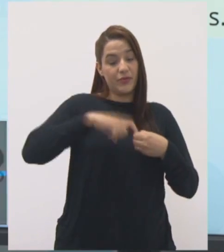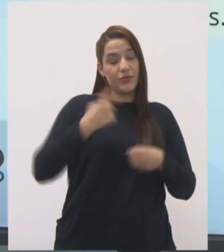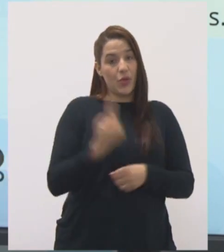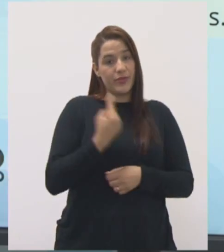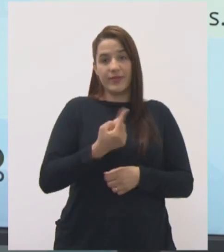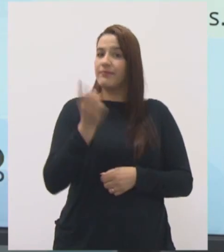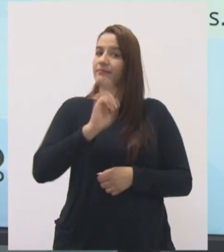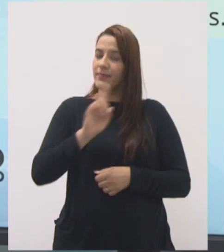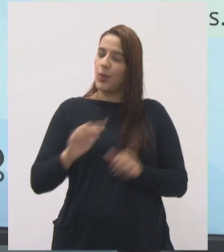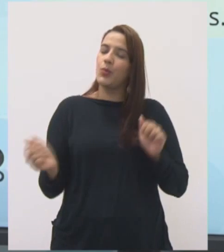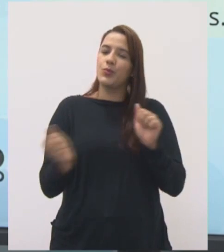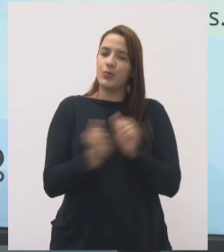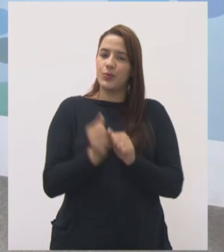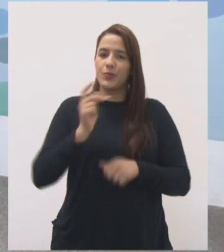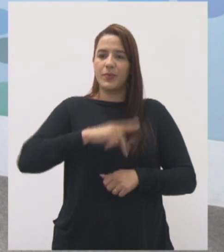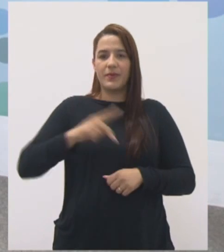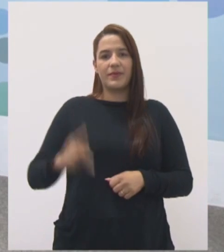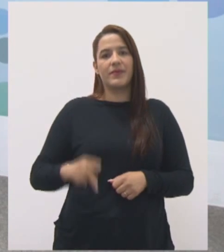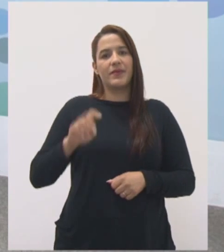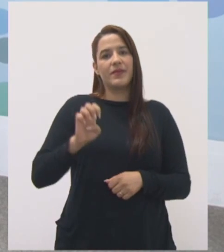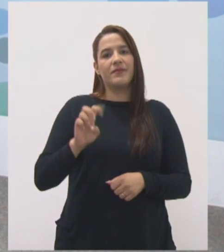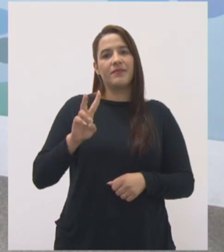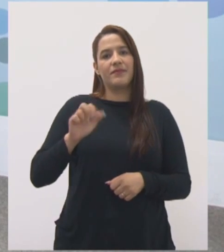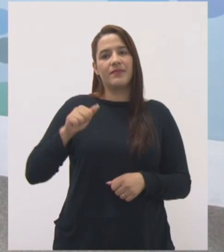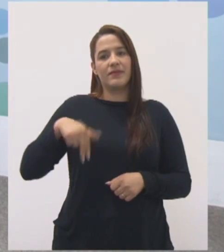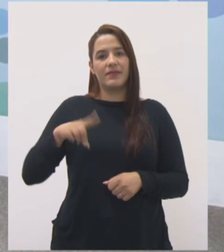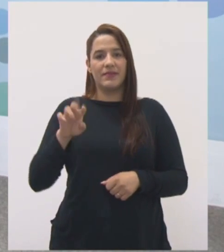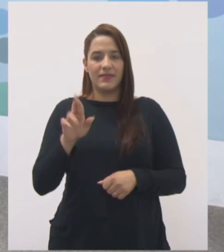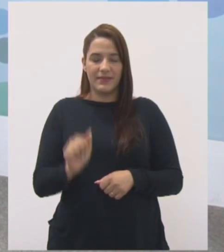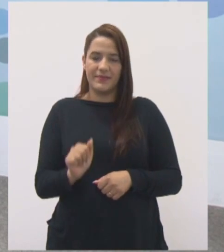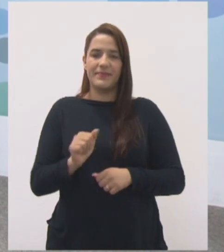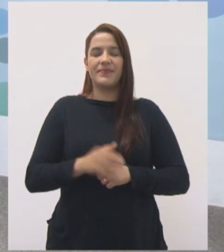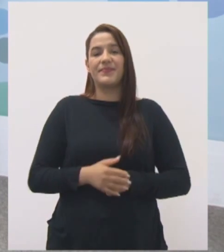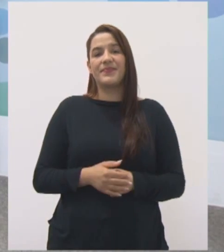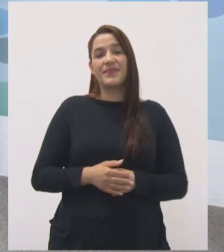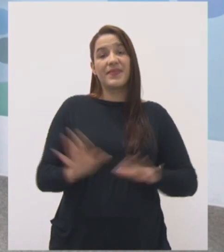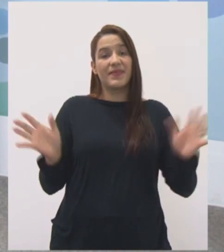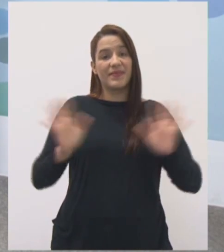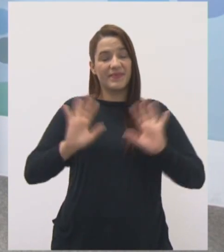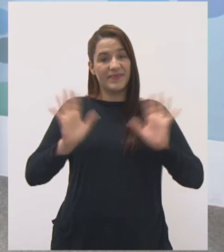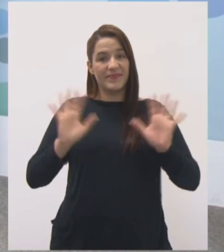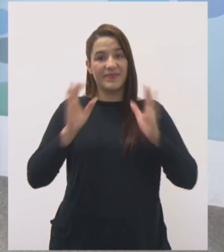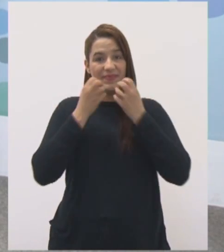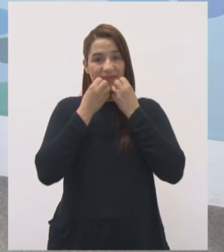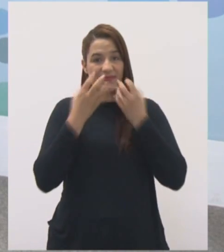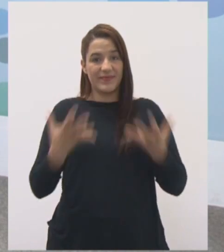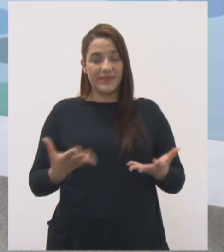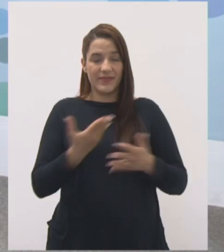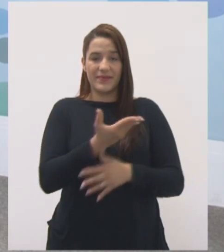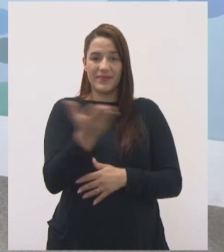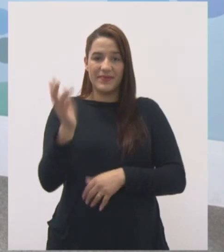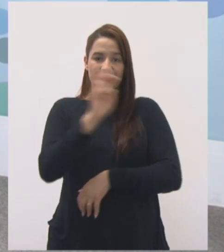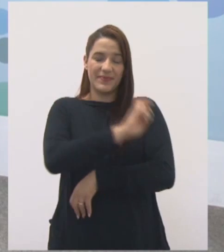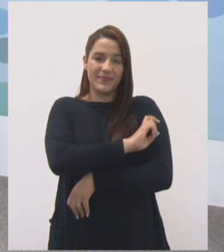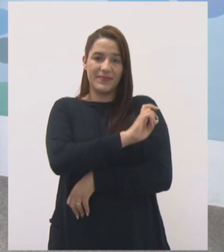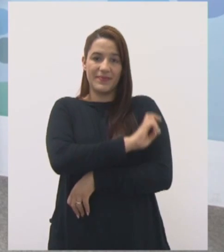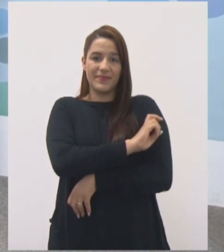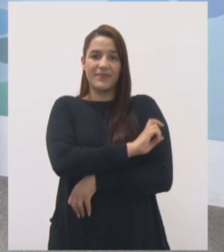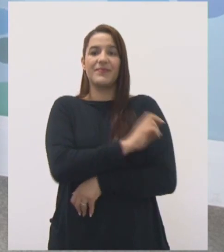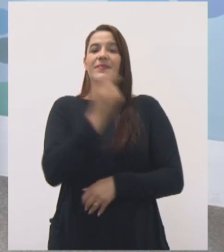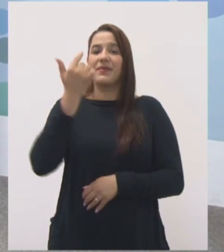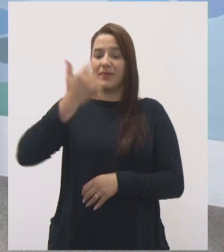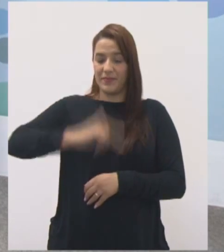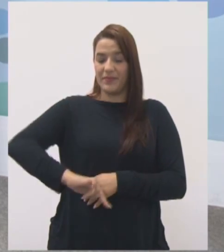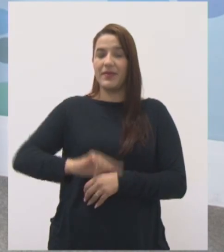voltei junto com a professora Evandra. Olá, galerinha aí do quinto ano.